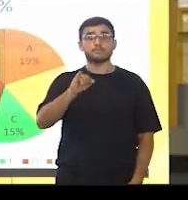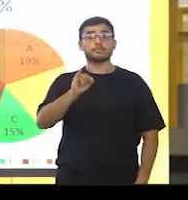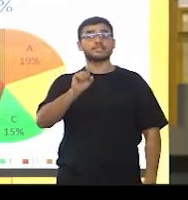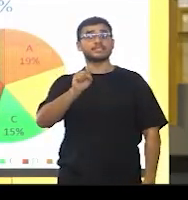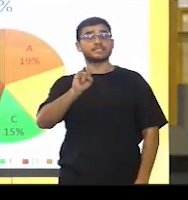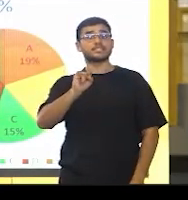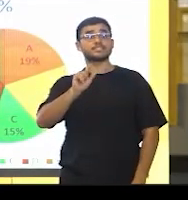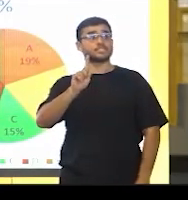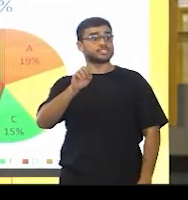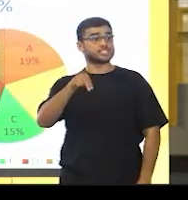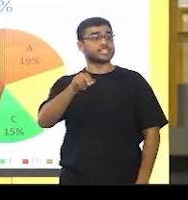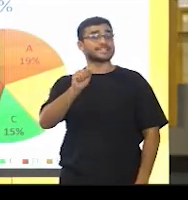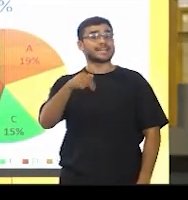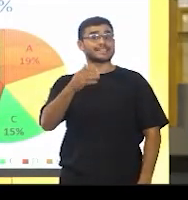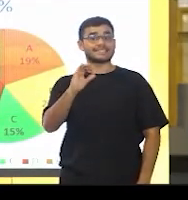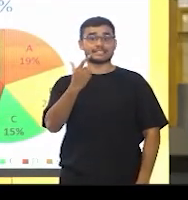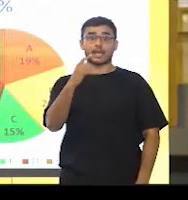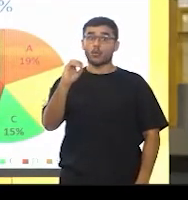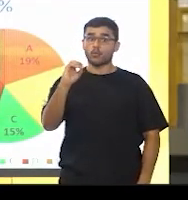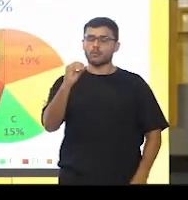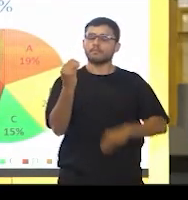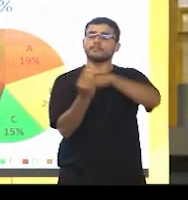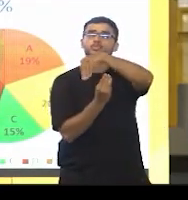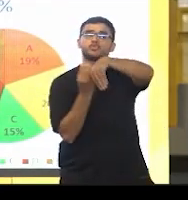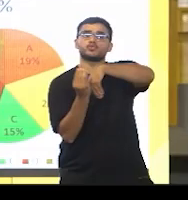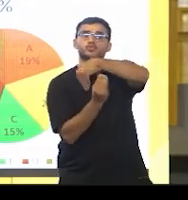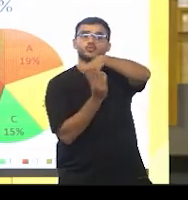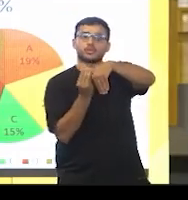C-I-G-E-N-A-C-A-O, miscigenação étnica